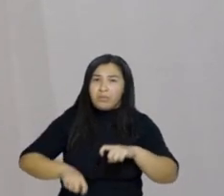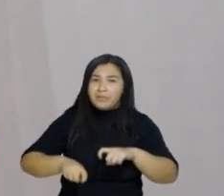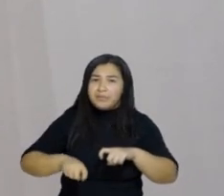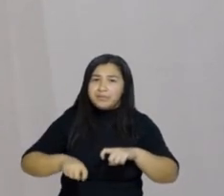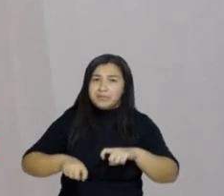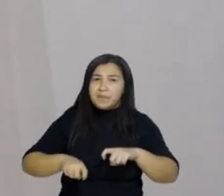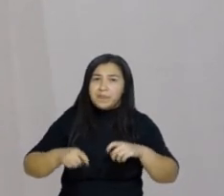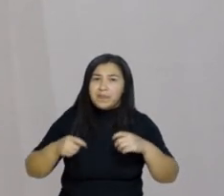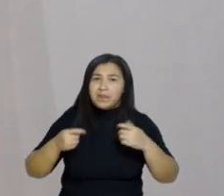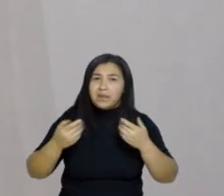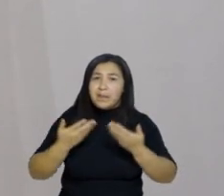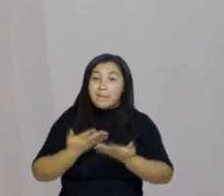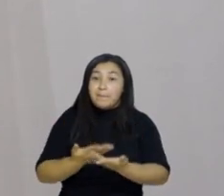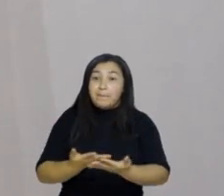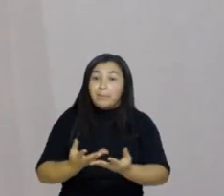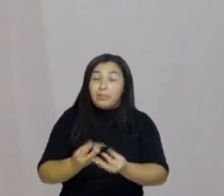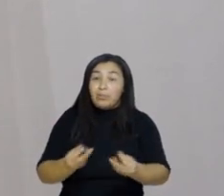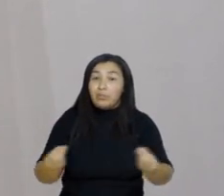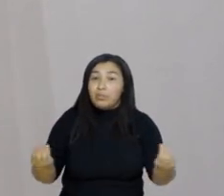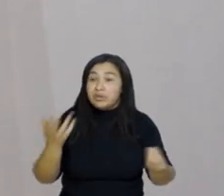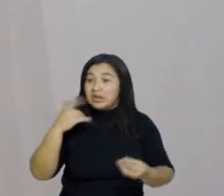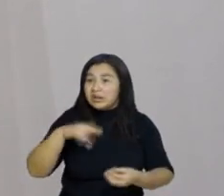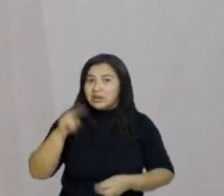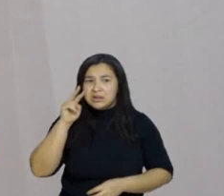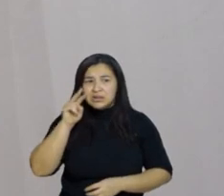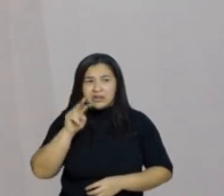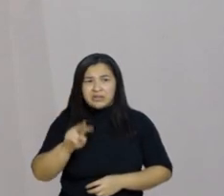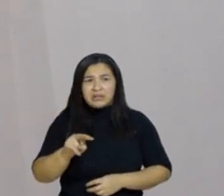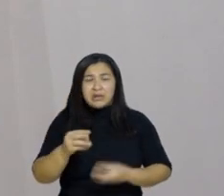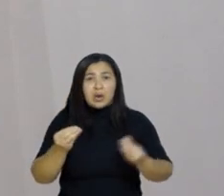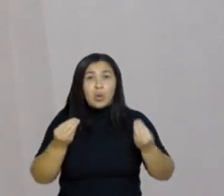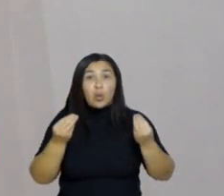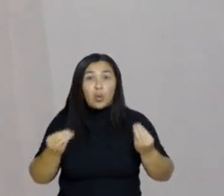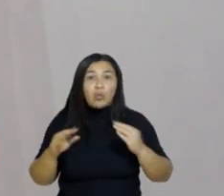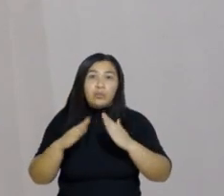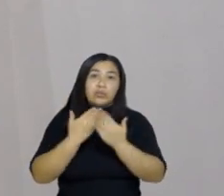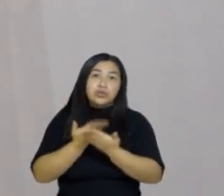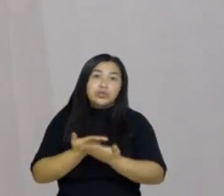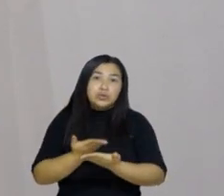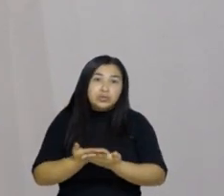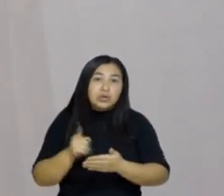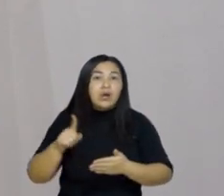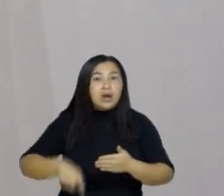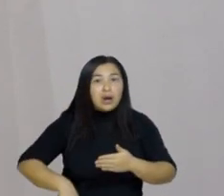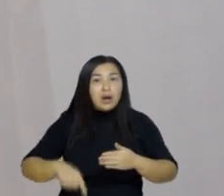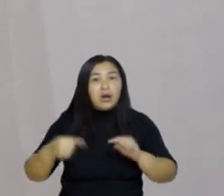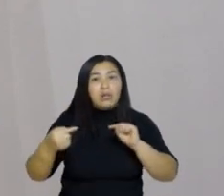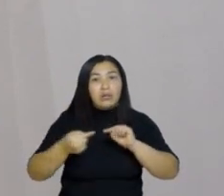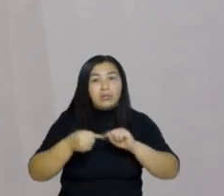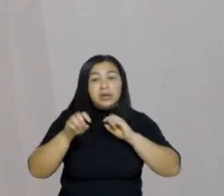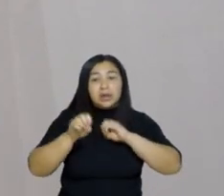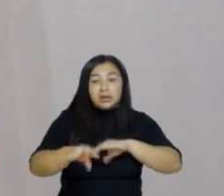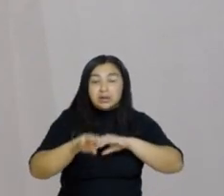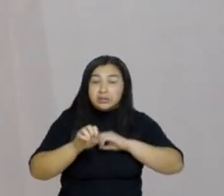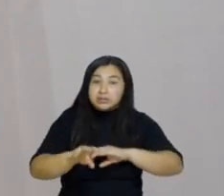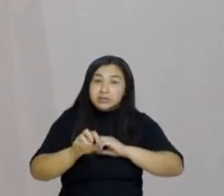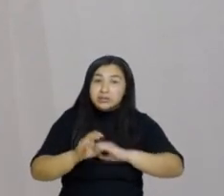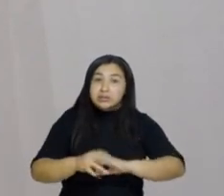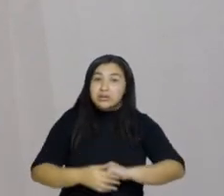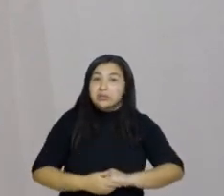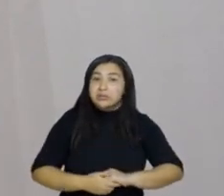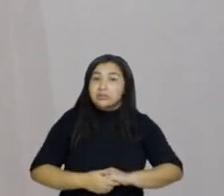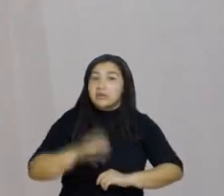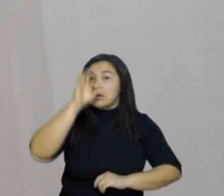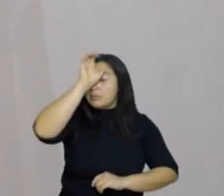frente de adolescentes. Será que as pessoas não aprendem que escola é lugar de ensino? Educação, você dá em casa.